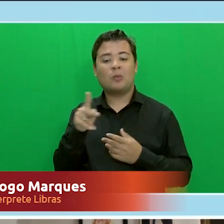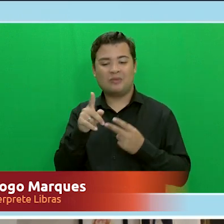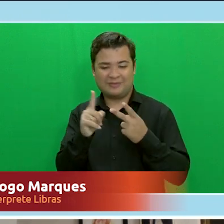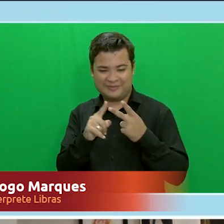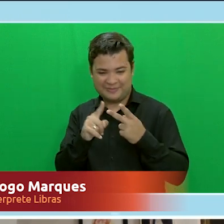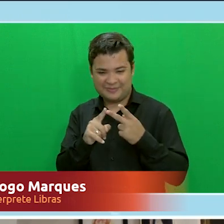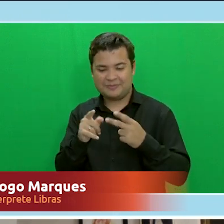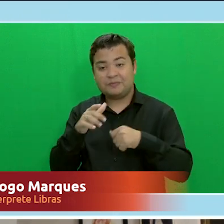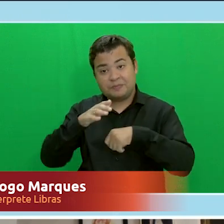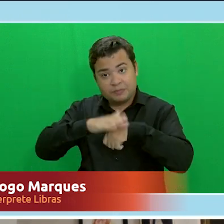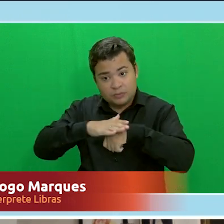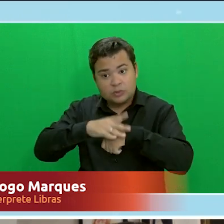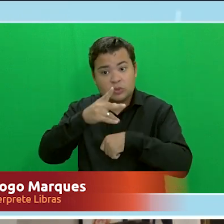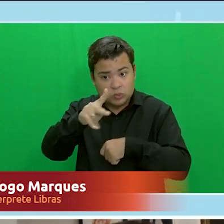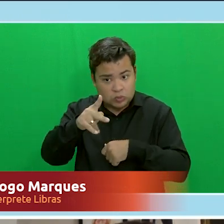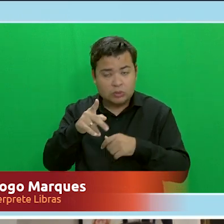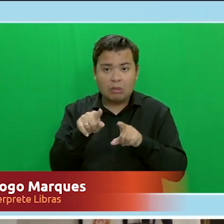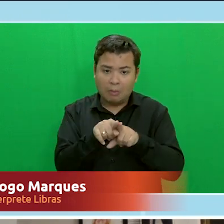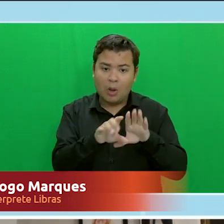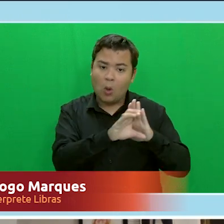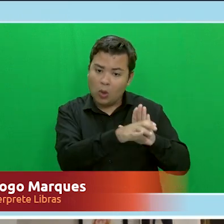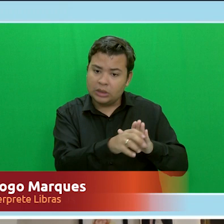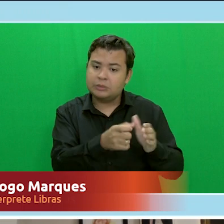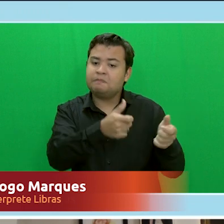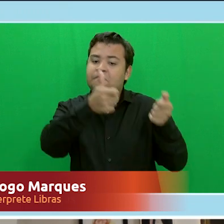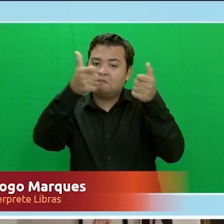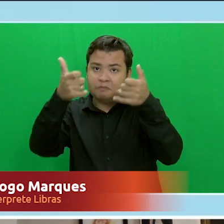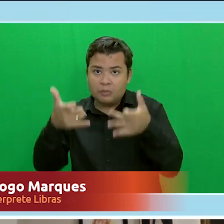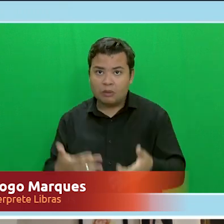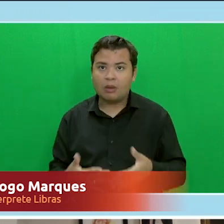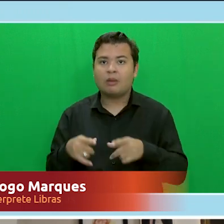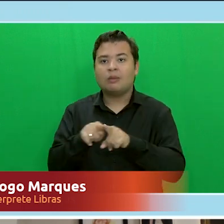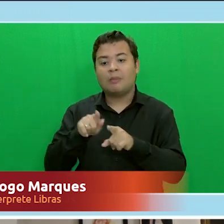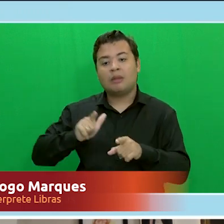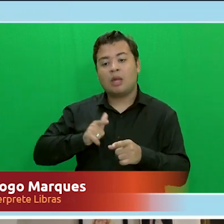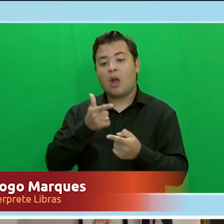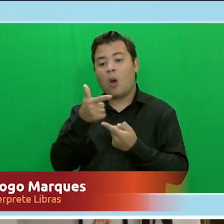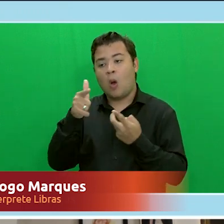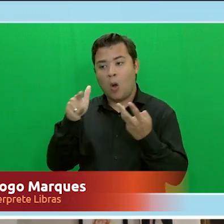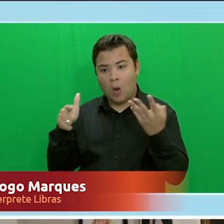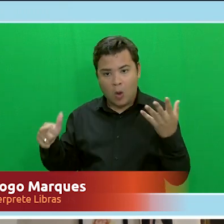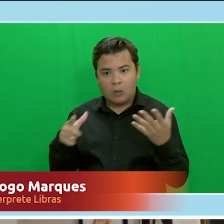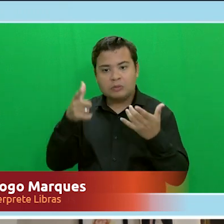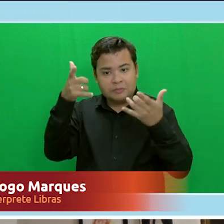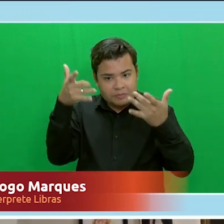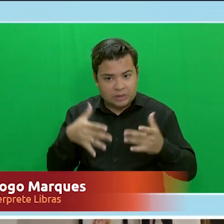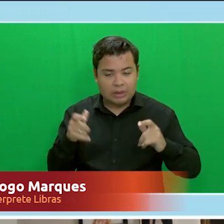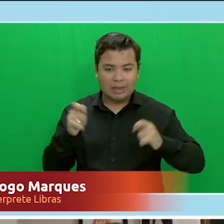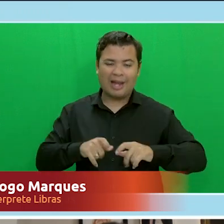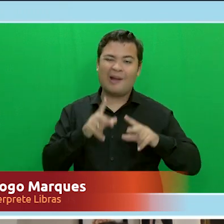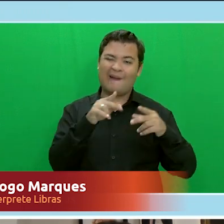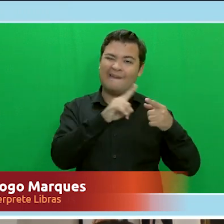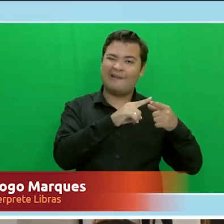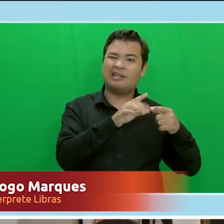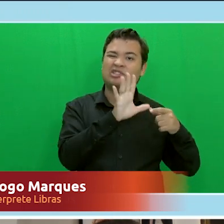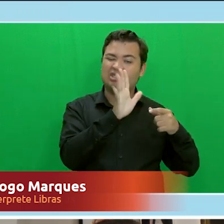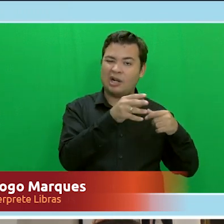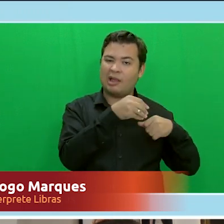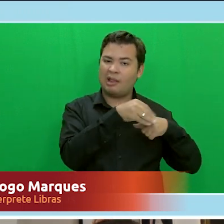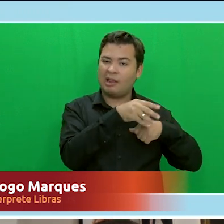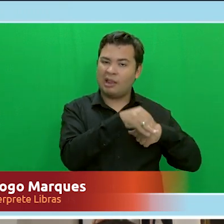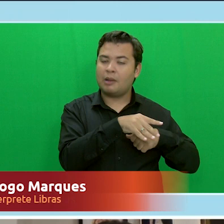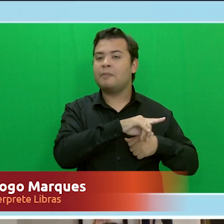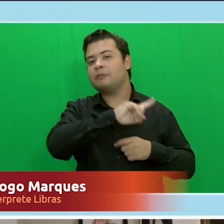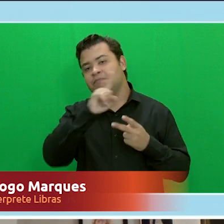Bom, professor João, queria que o senhor falasse um pouquinho desse conceito também, depois a gente parte para as outras questões que até a professora Márcia já destacou, mas a